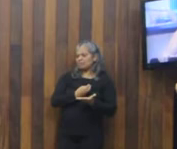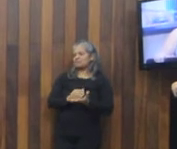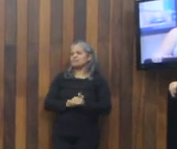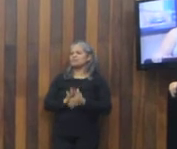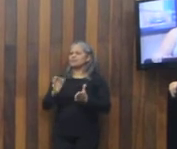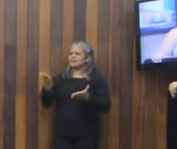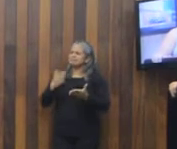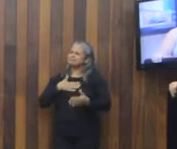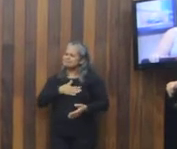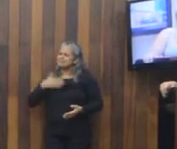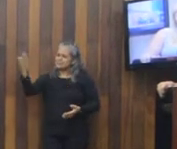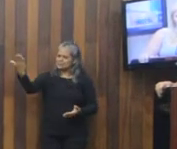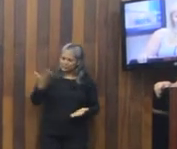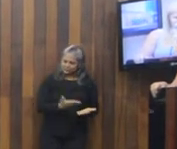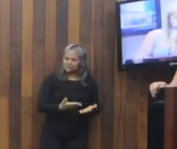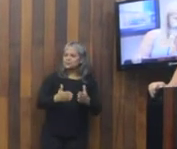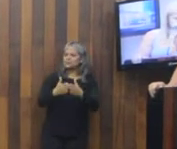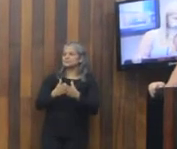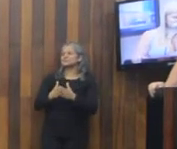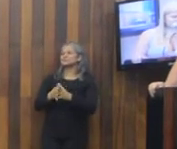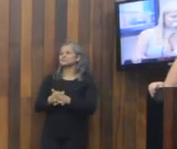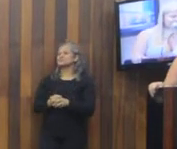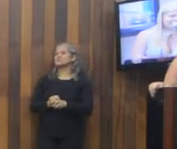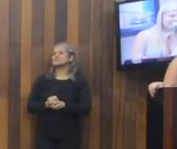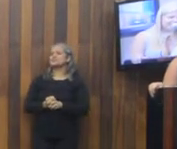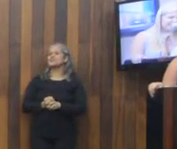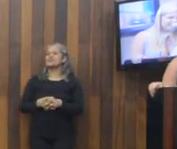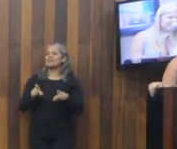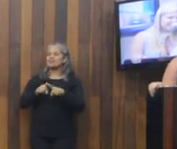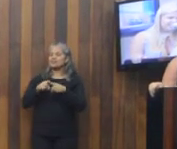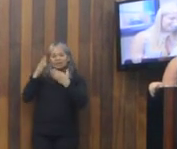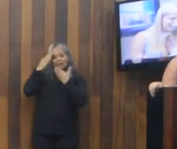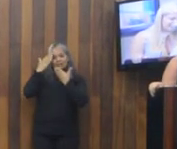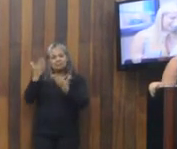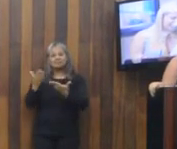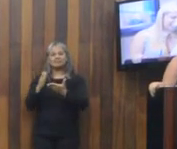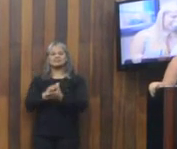que estivessem aqui comigo também. Quero agradecer aqui